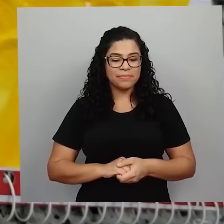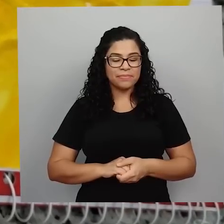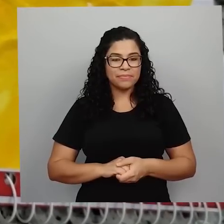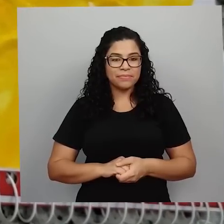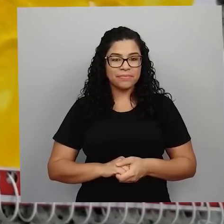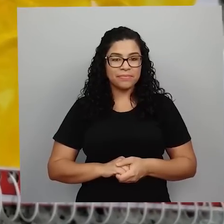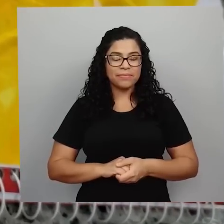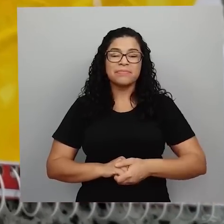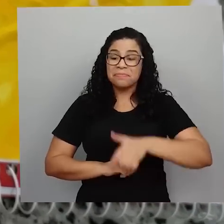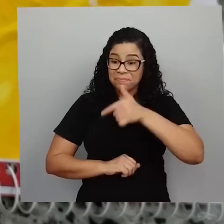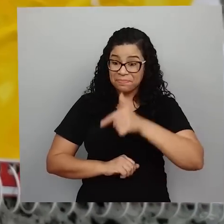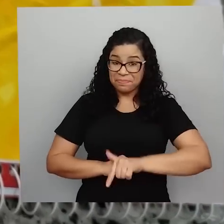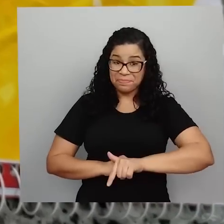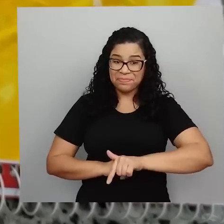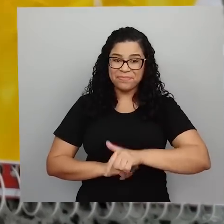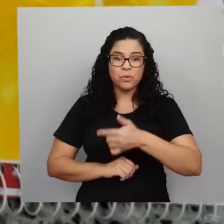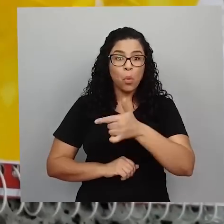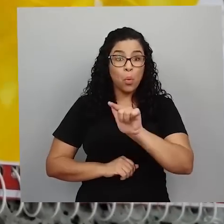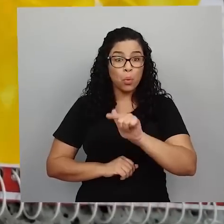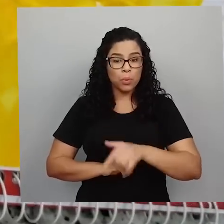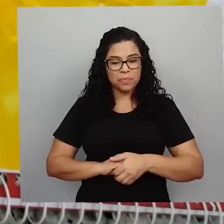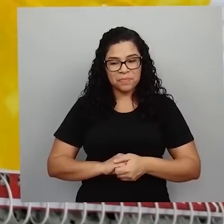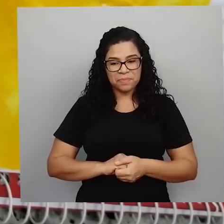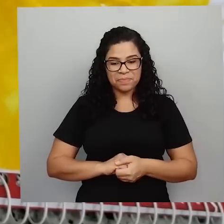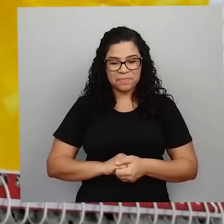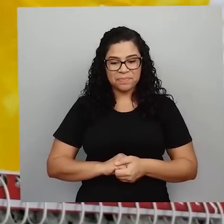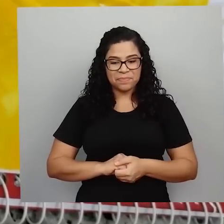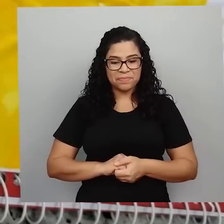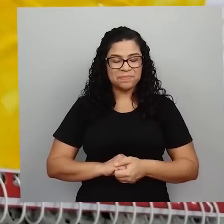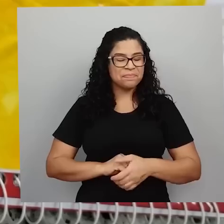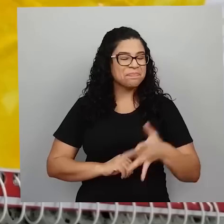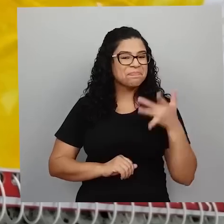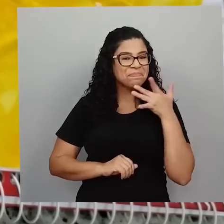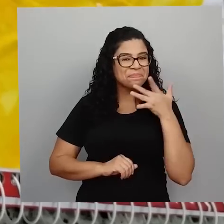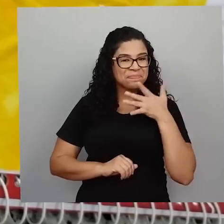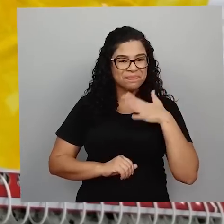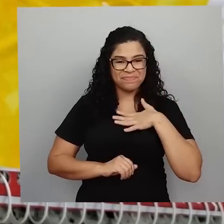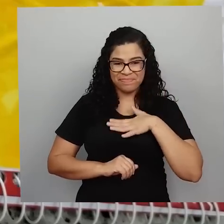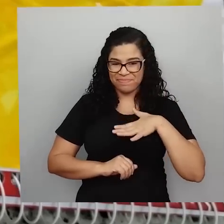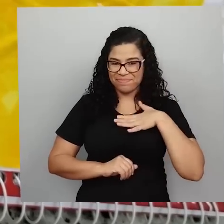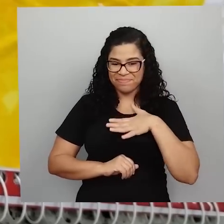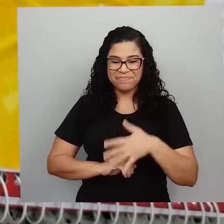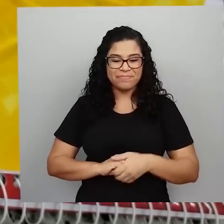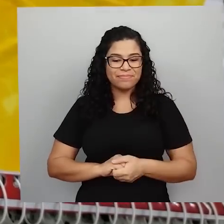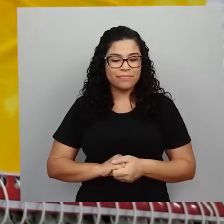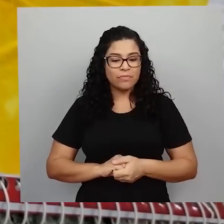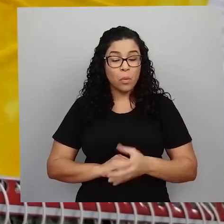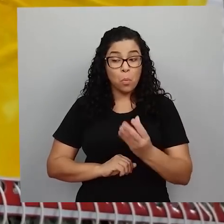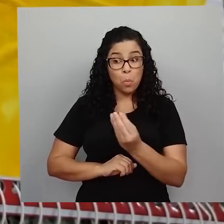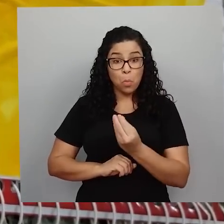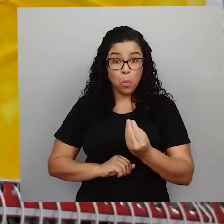Aperta. Isso, faz outro. Ai, que delícia. Faz um monte.